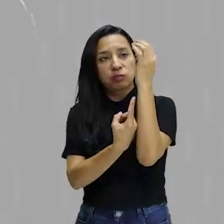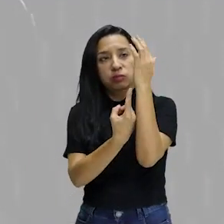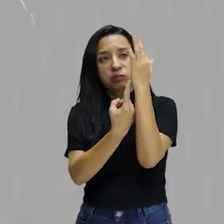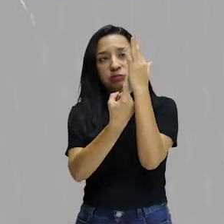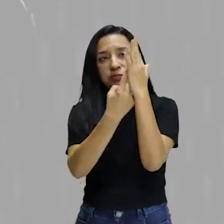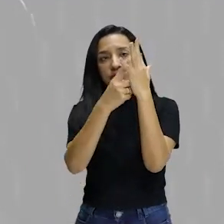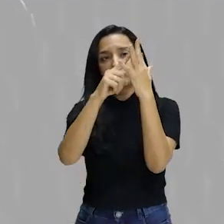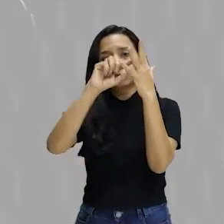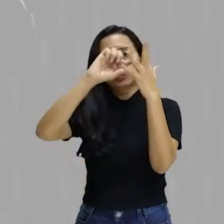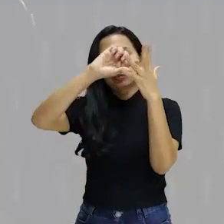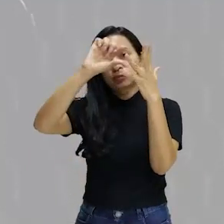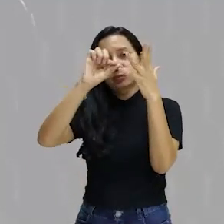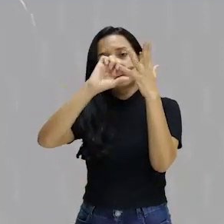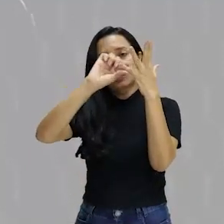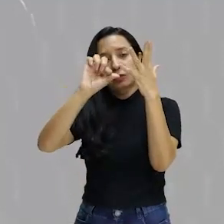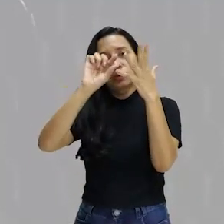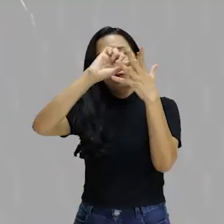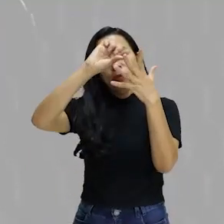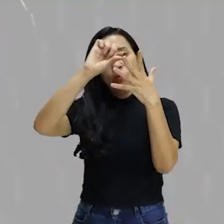certa, está correta.